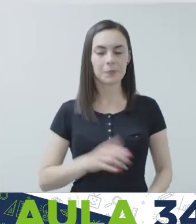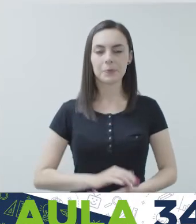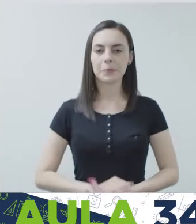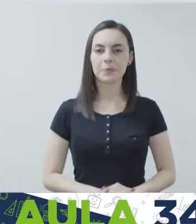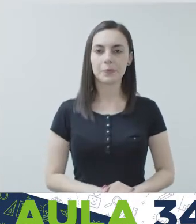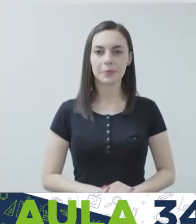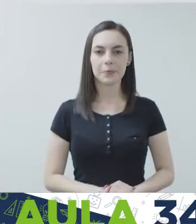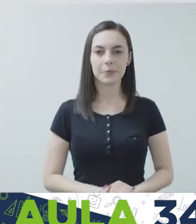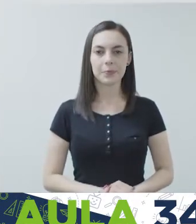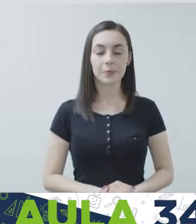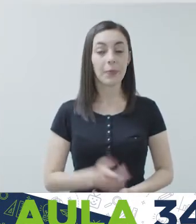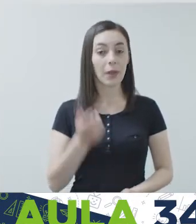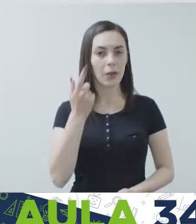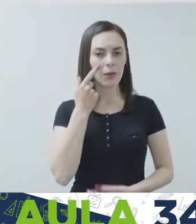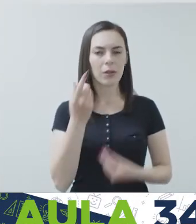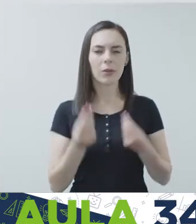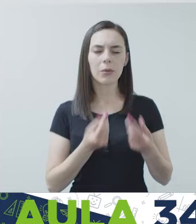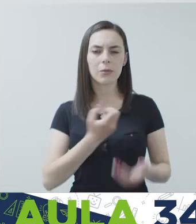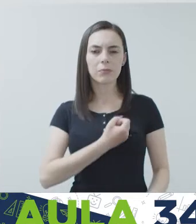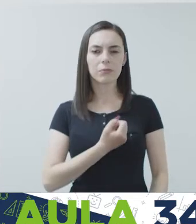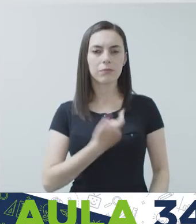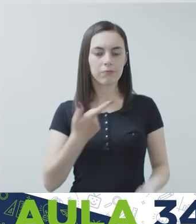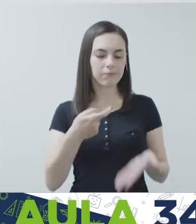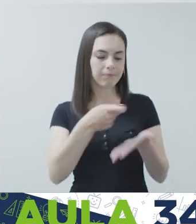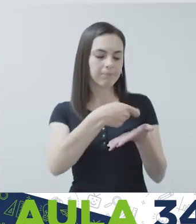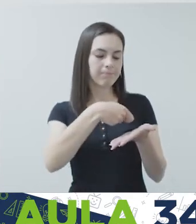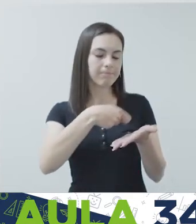2. Vejam aqui o traçado do número 2.